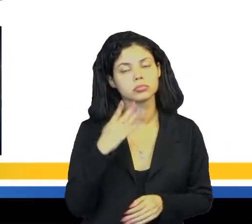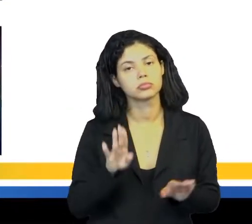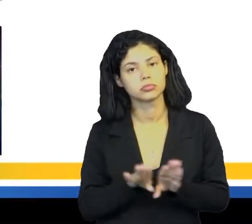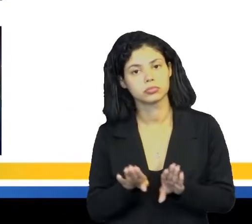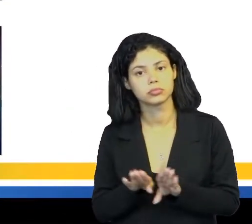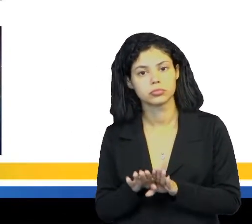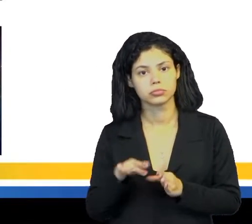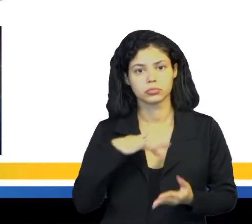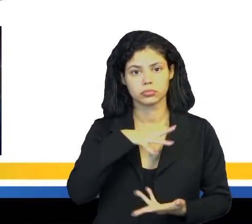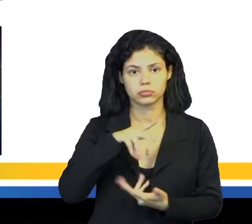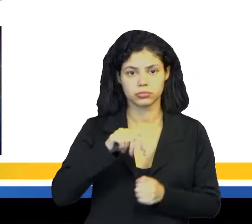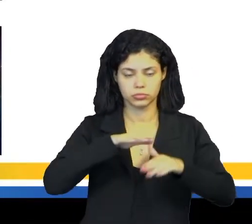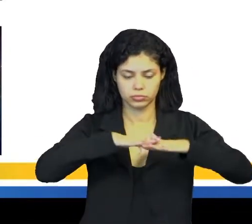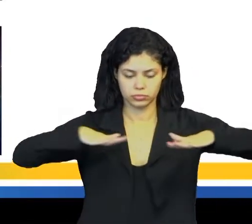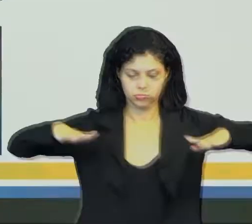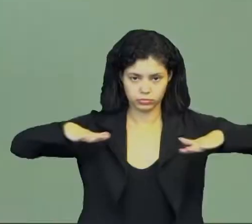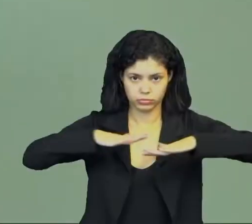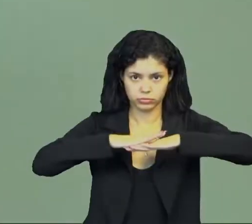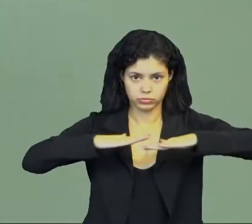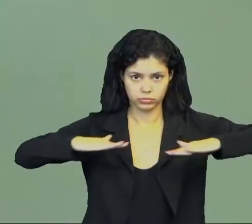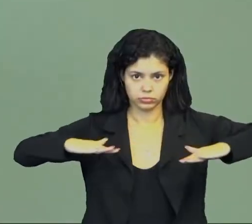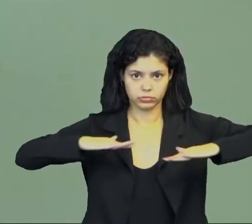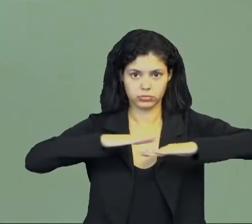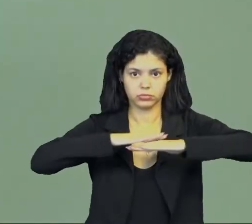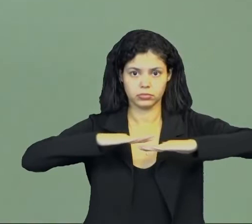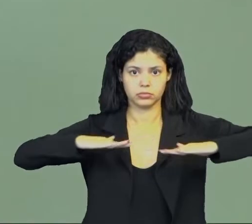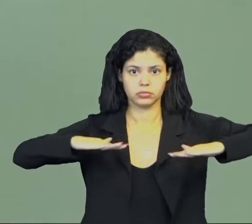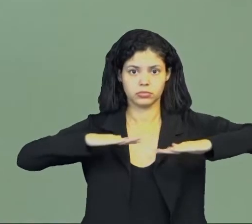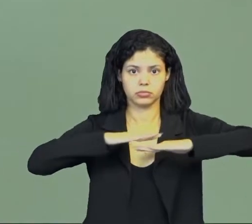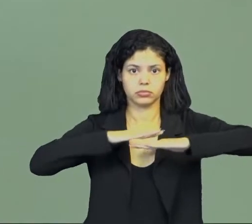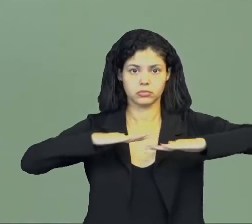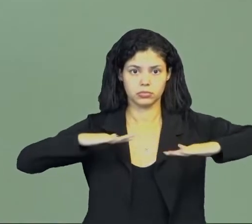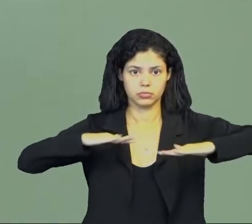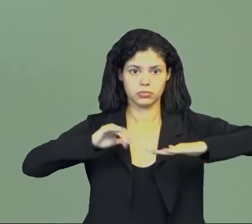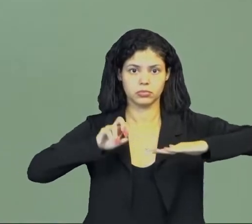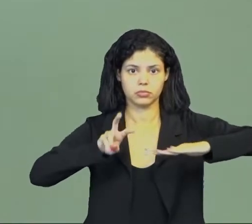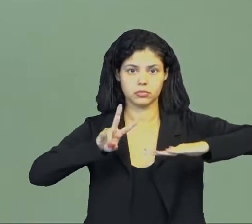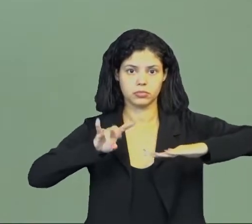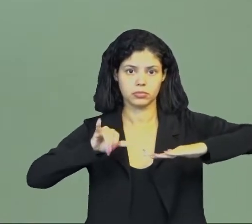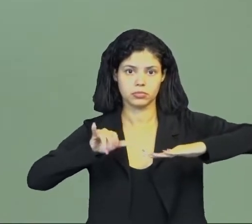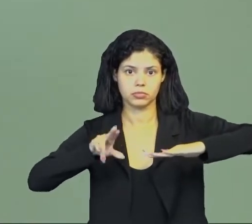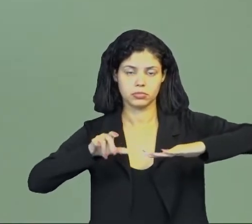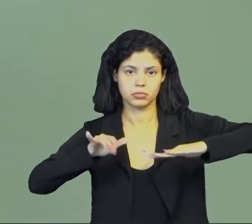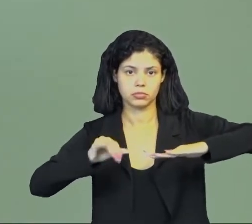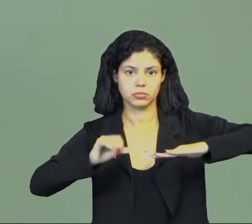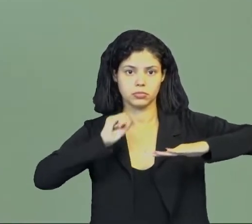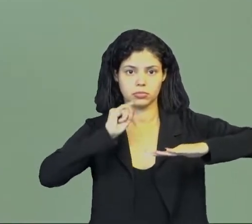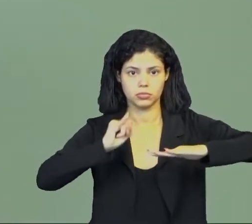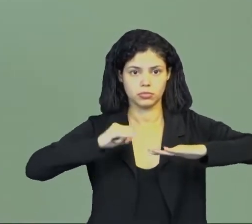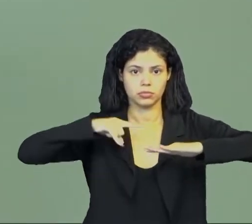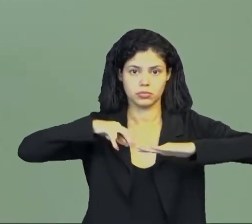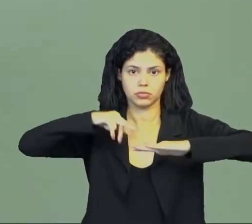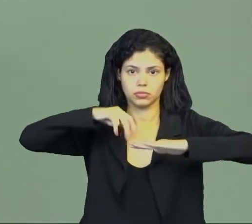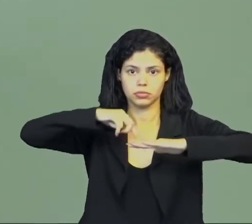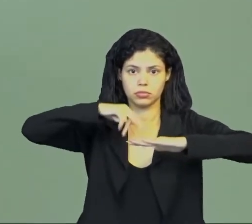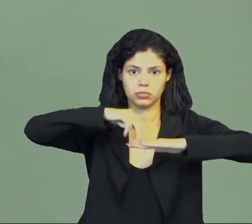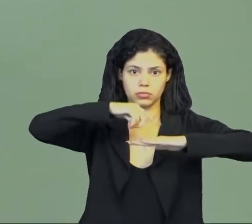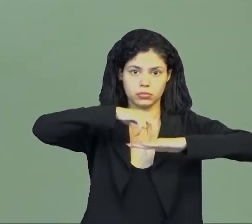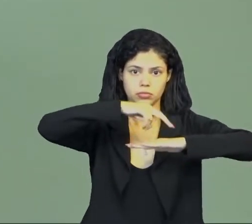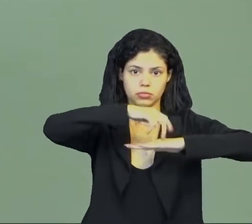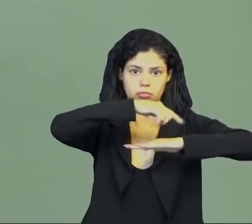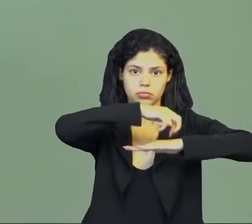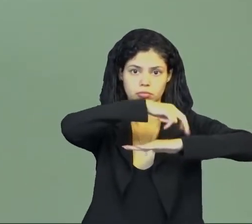que a Terra era plana, ou seja, principalmente os vikings, eles diziam que se você navegasse,